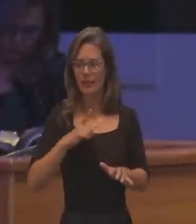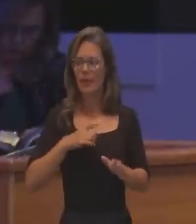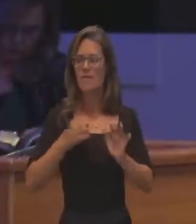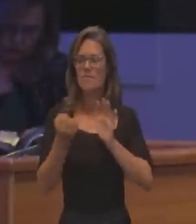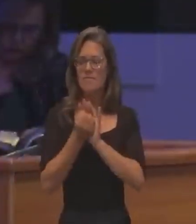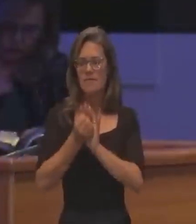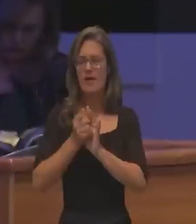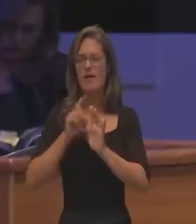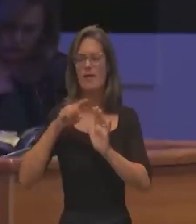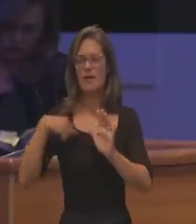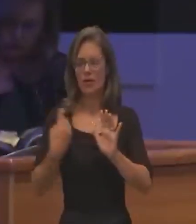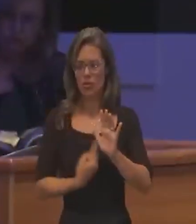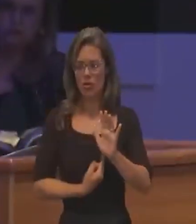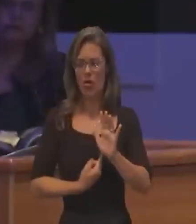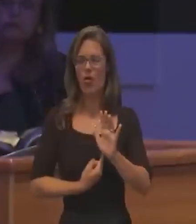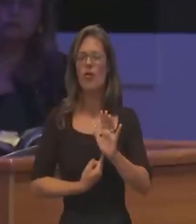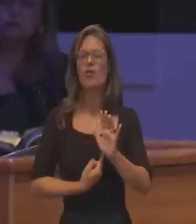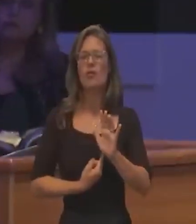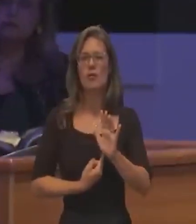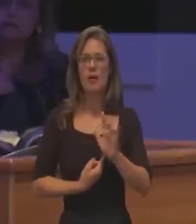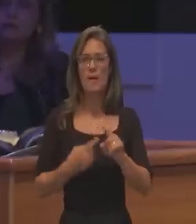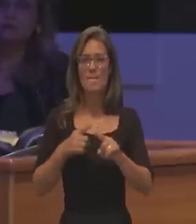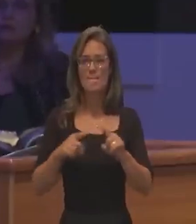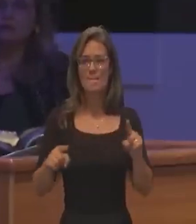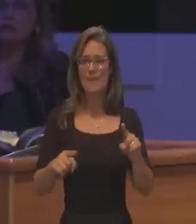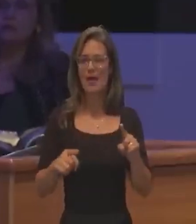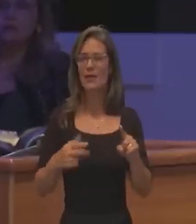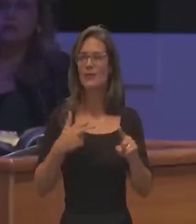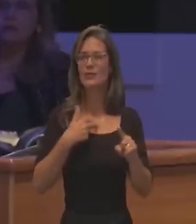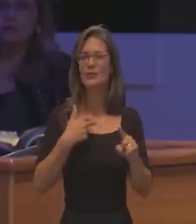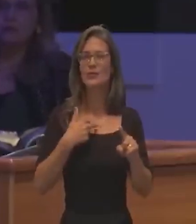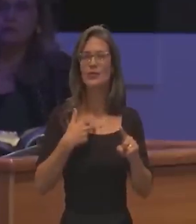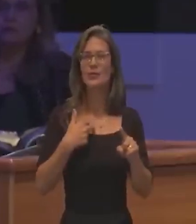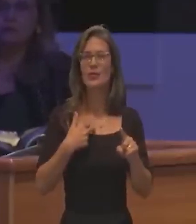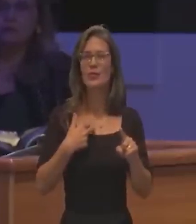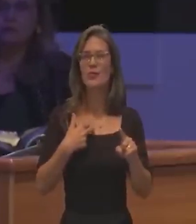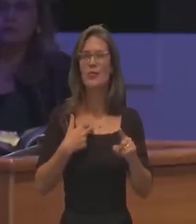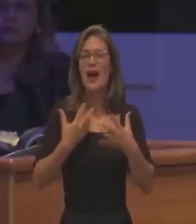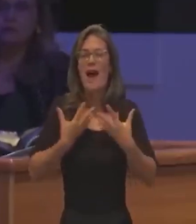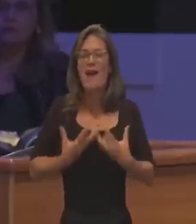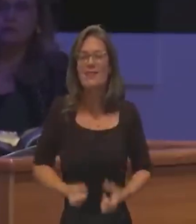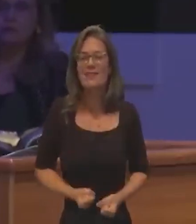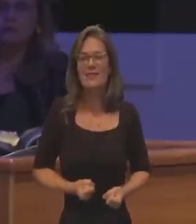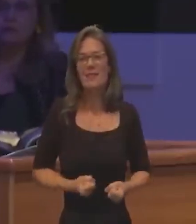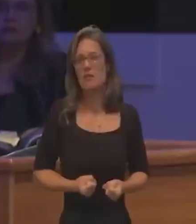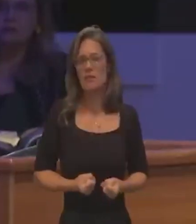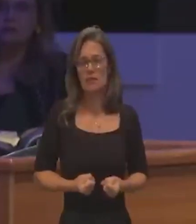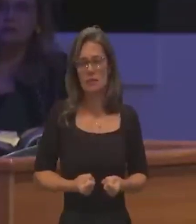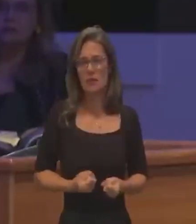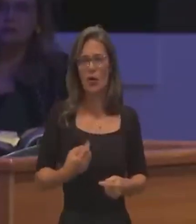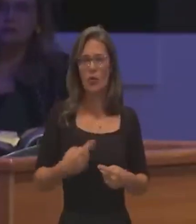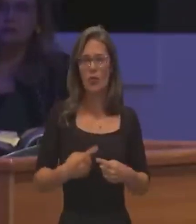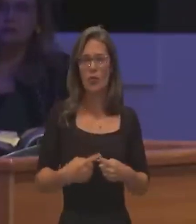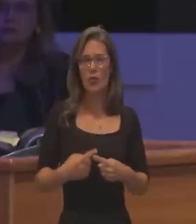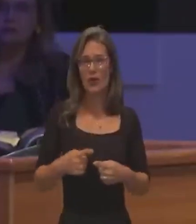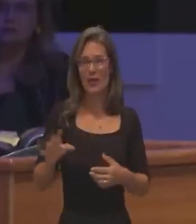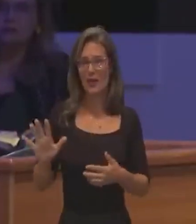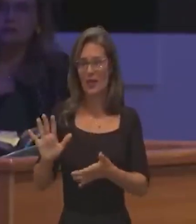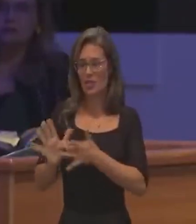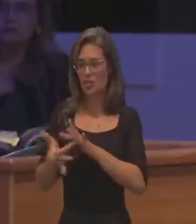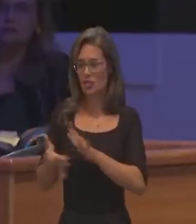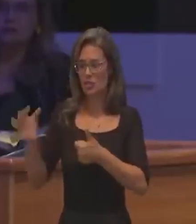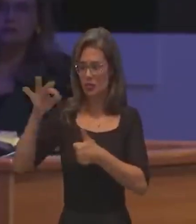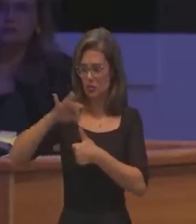não devemos nos contentar com aquilo que somos, porque uma vez que estamos em Cristo, precisamos ser novas criaturas.